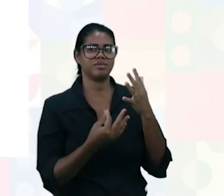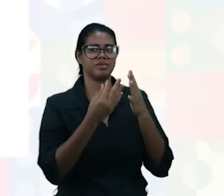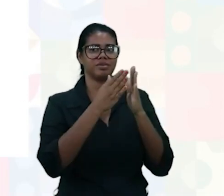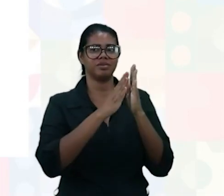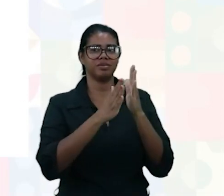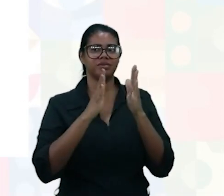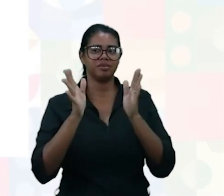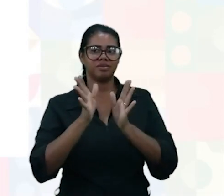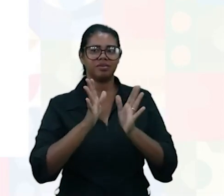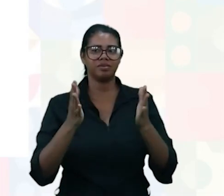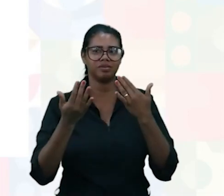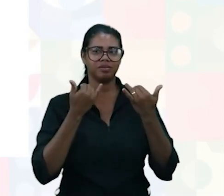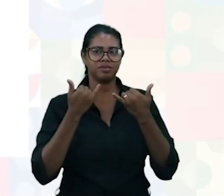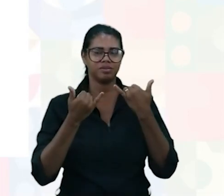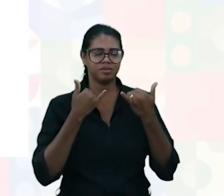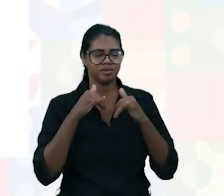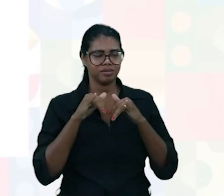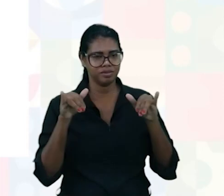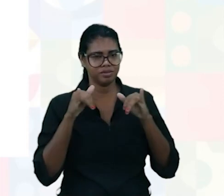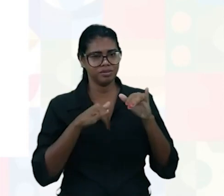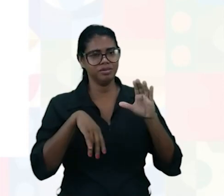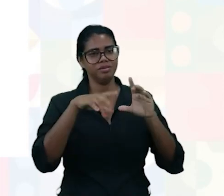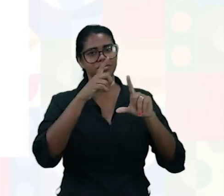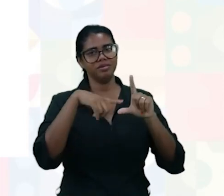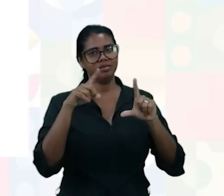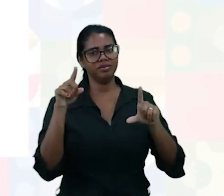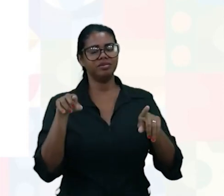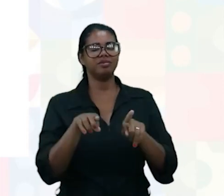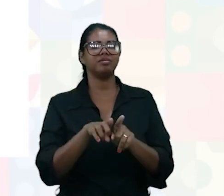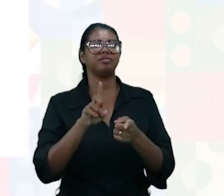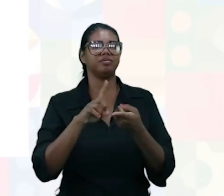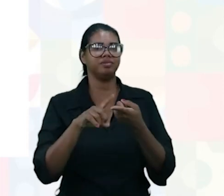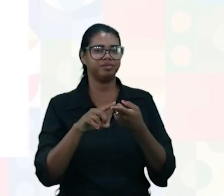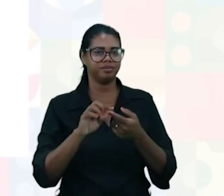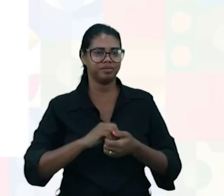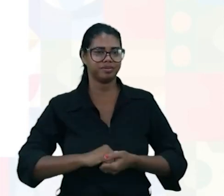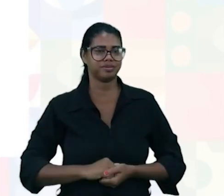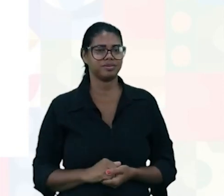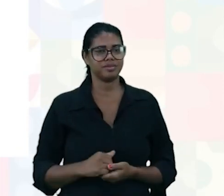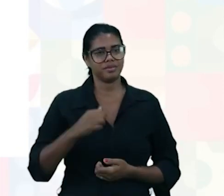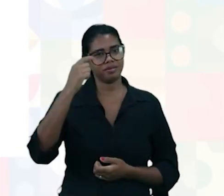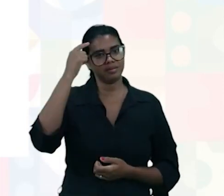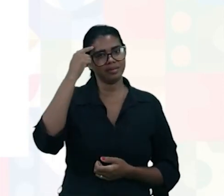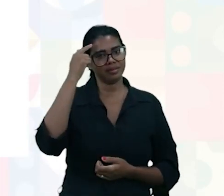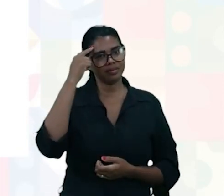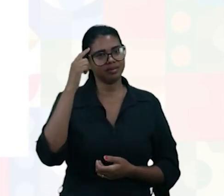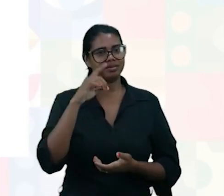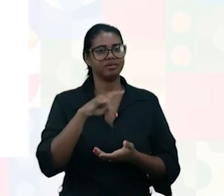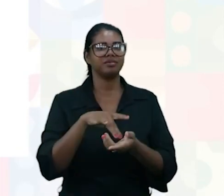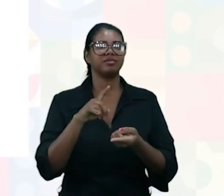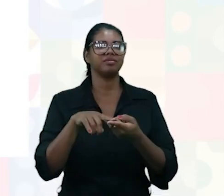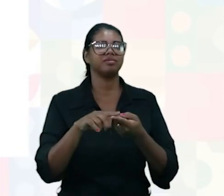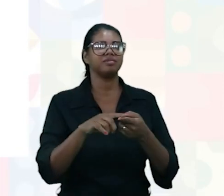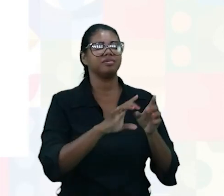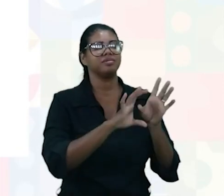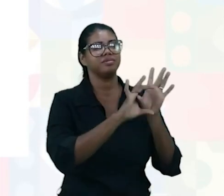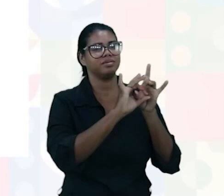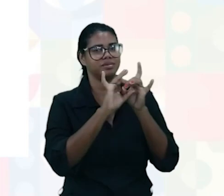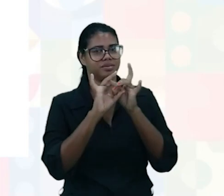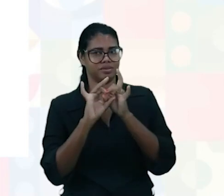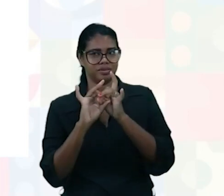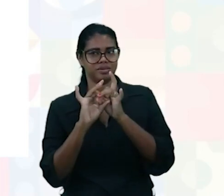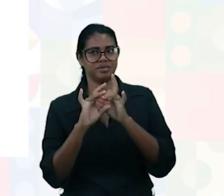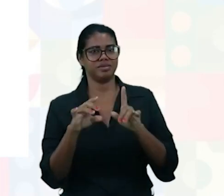uma informação, né? Uma informação fisicamente. Então, a gente vai pensar aí, né, no contexto, principalmente do século